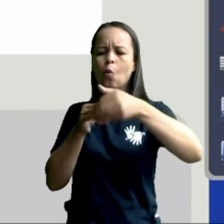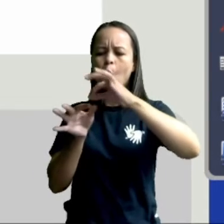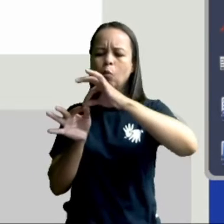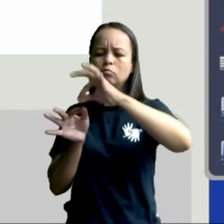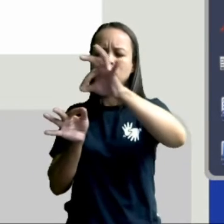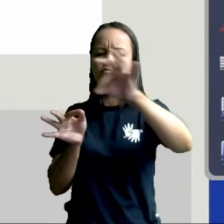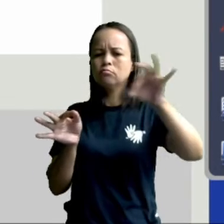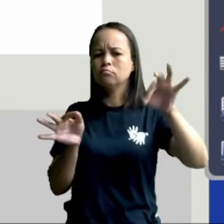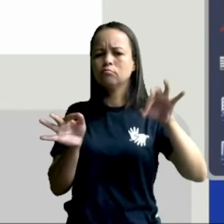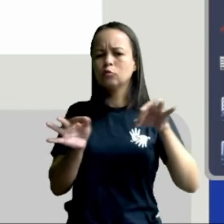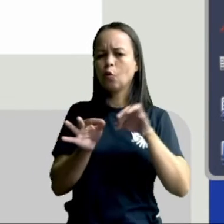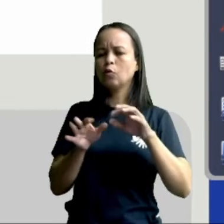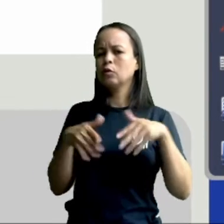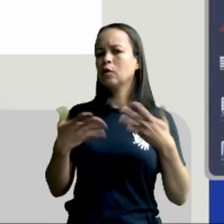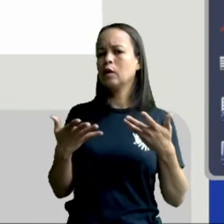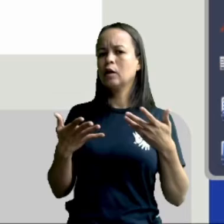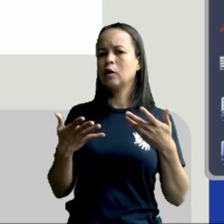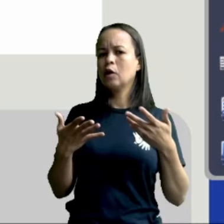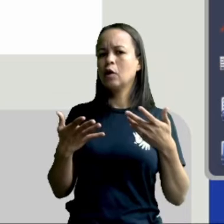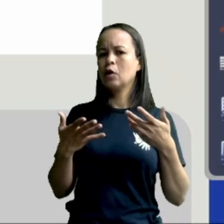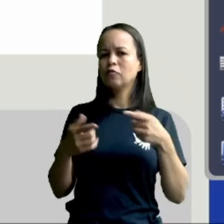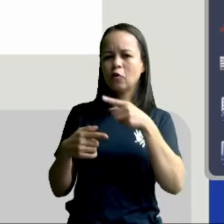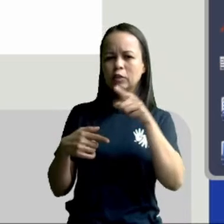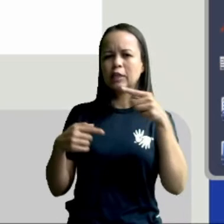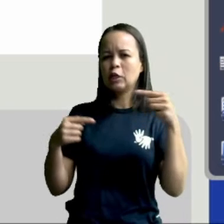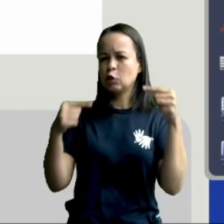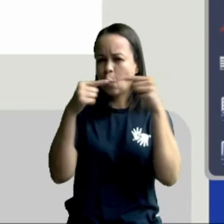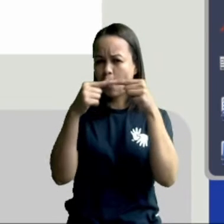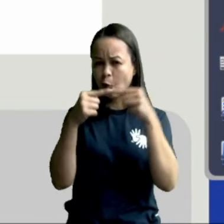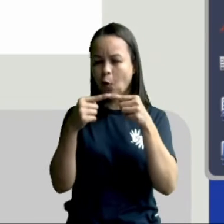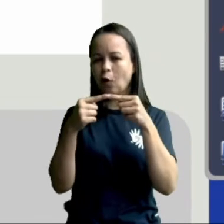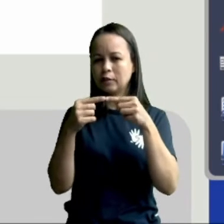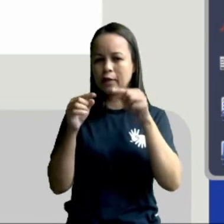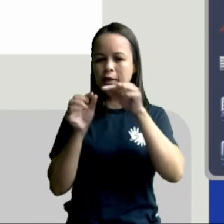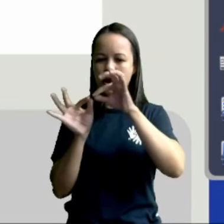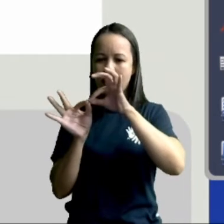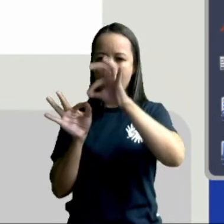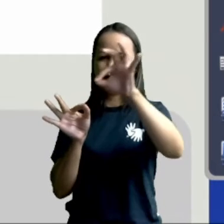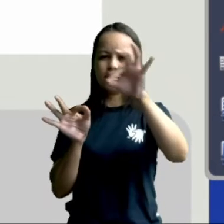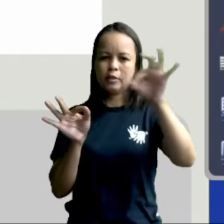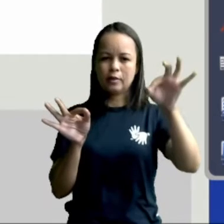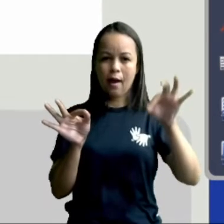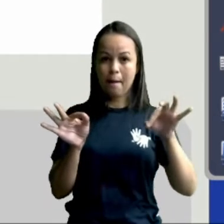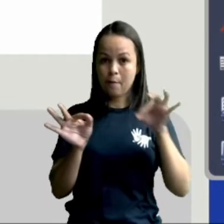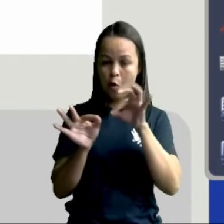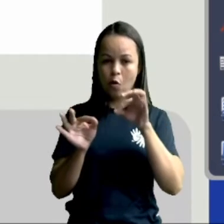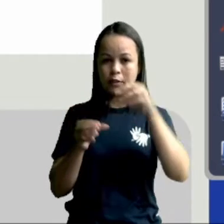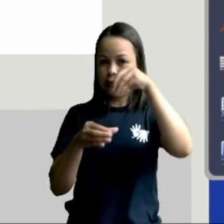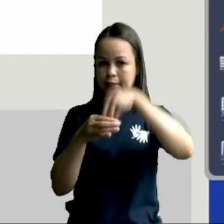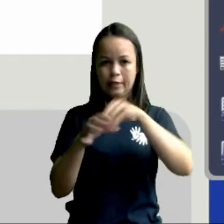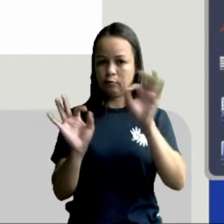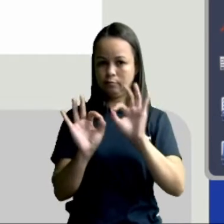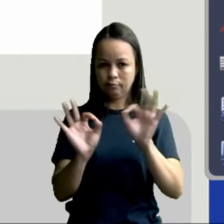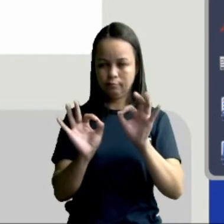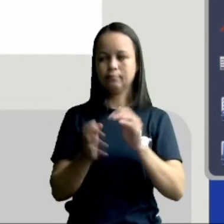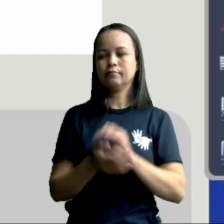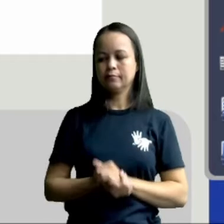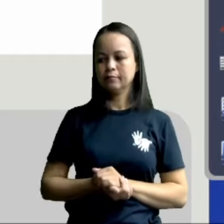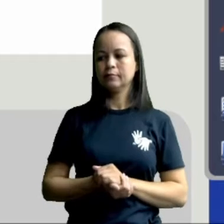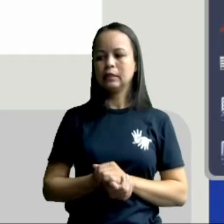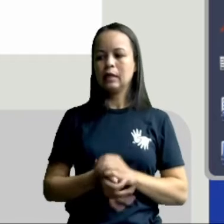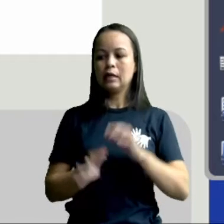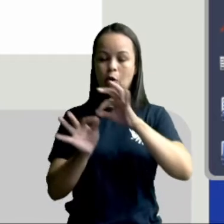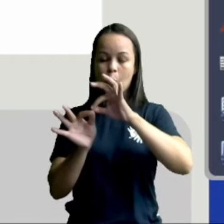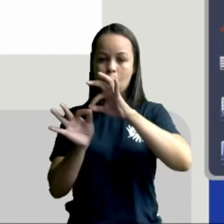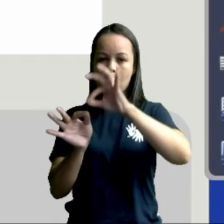a borda? Concorda que é a borda? E quando a gente quer medir essa borda toda,